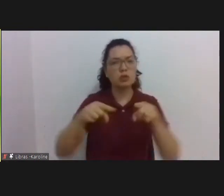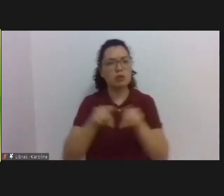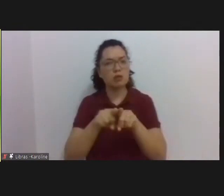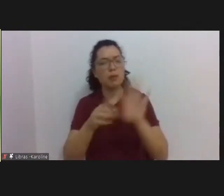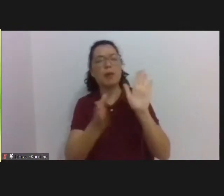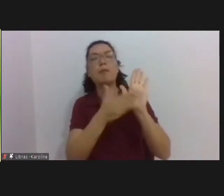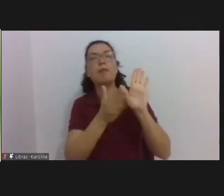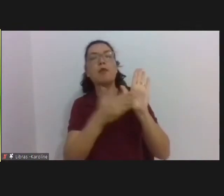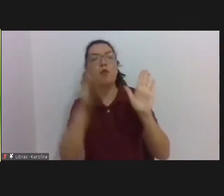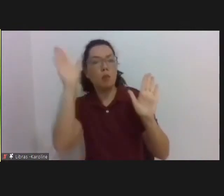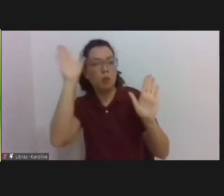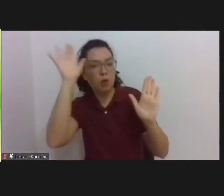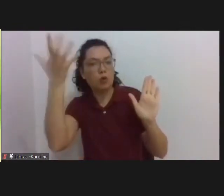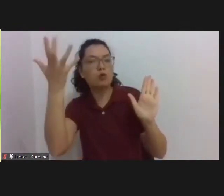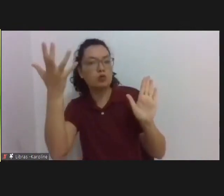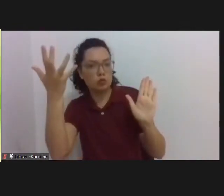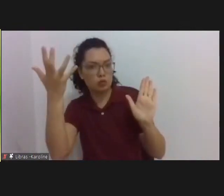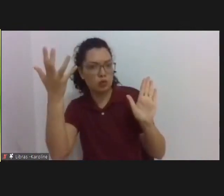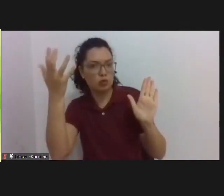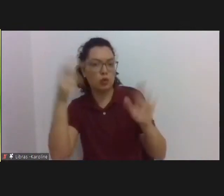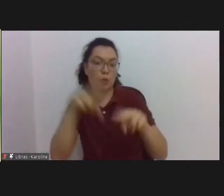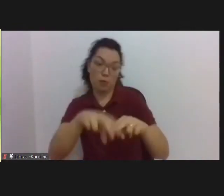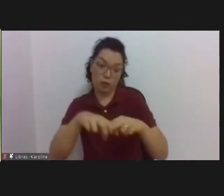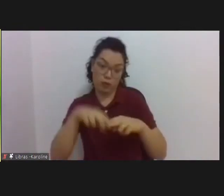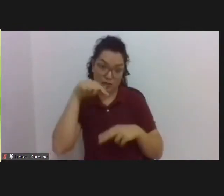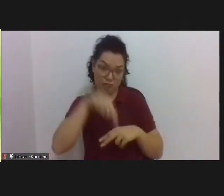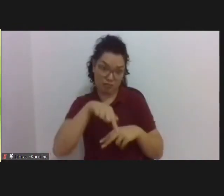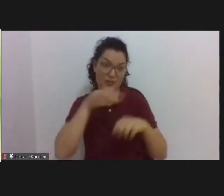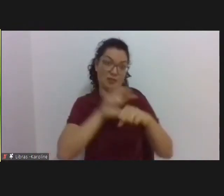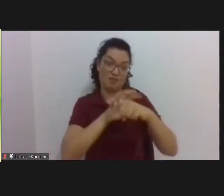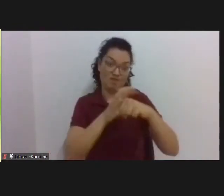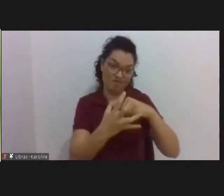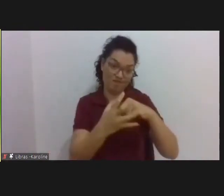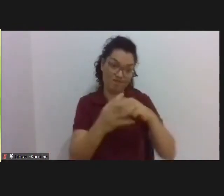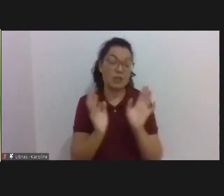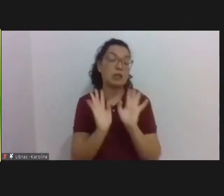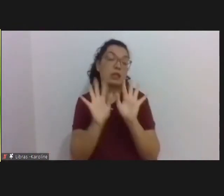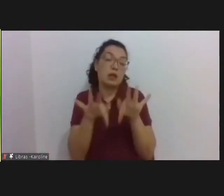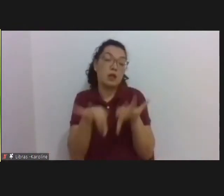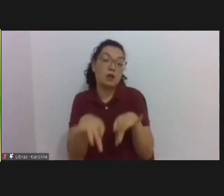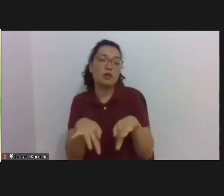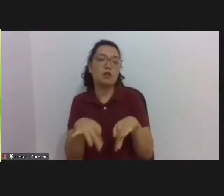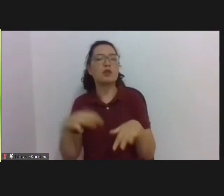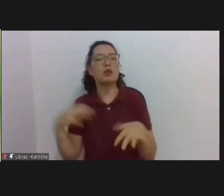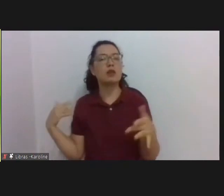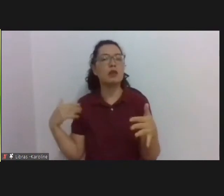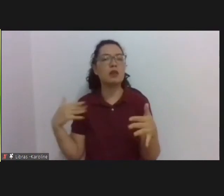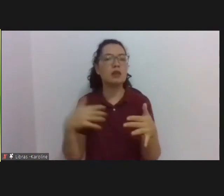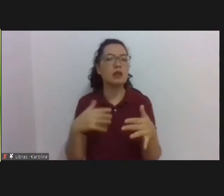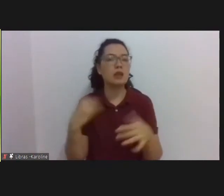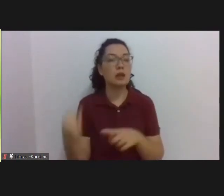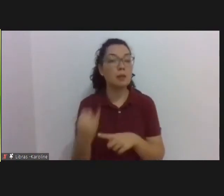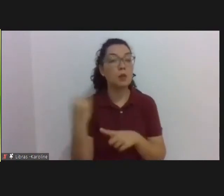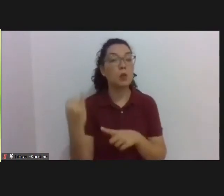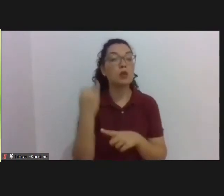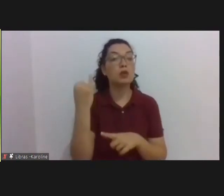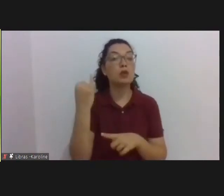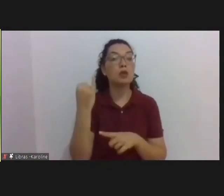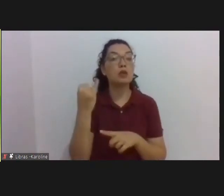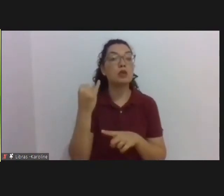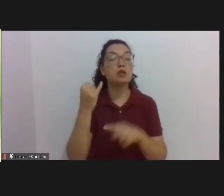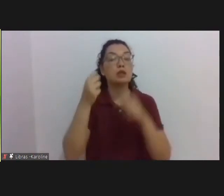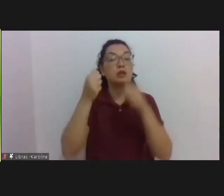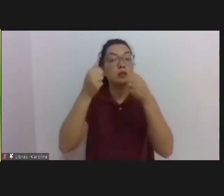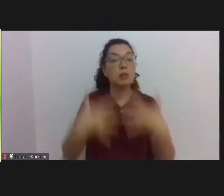à presente tragédia sanitária. Por fim, é importante salientar que o sexto Anampar, além de boas